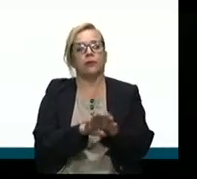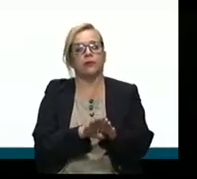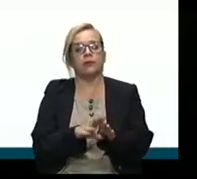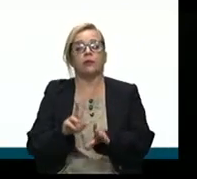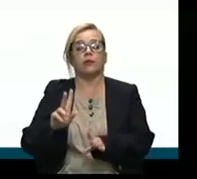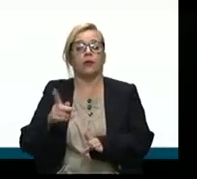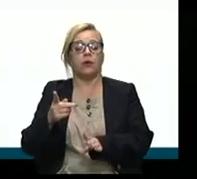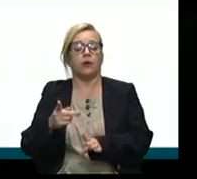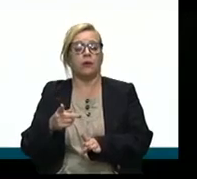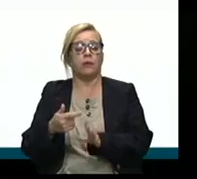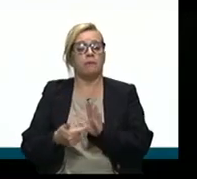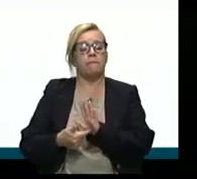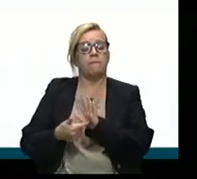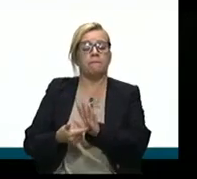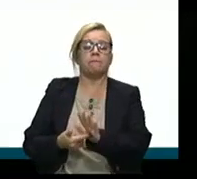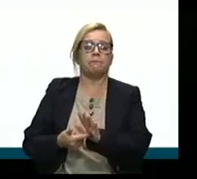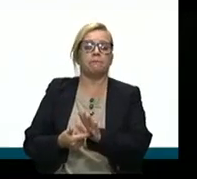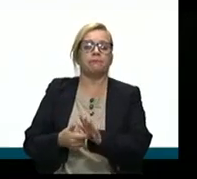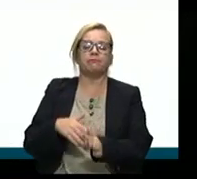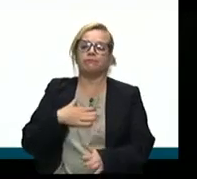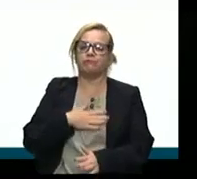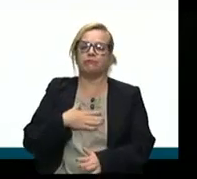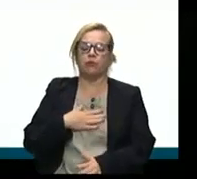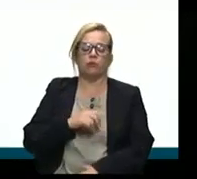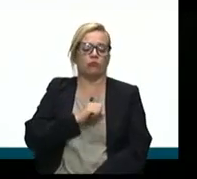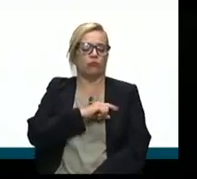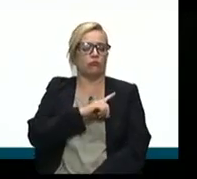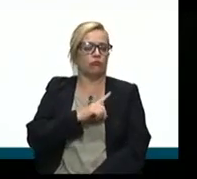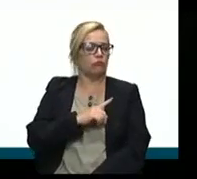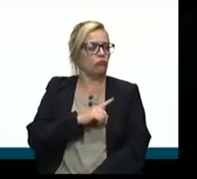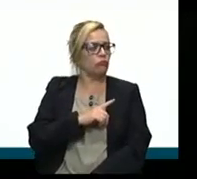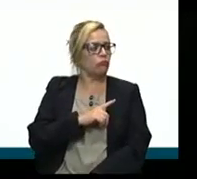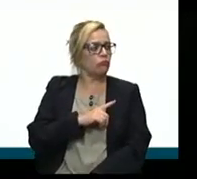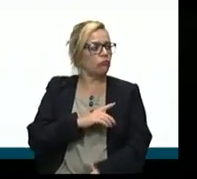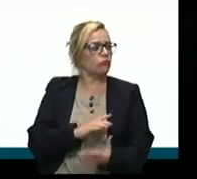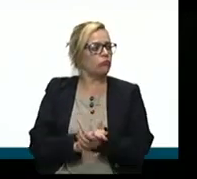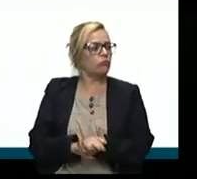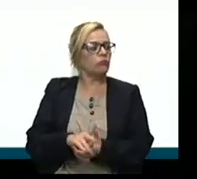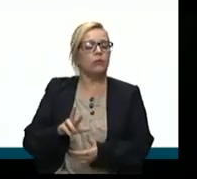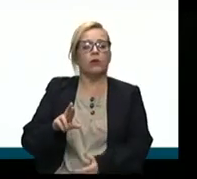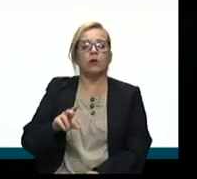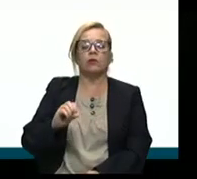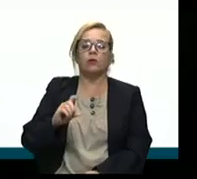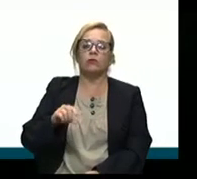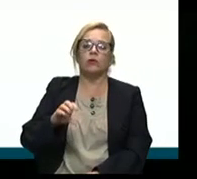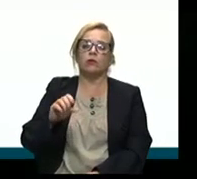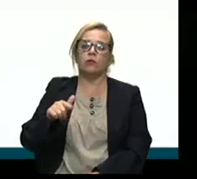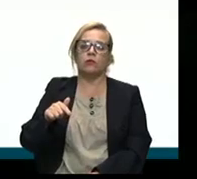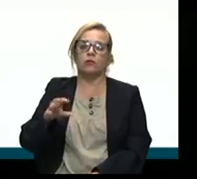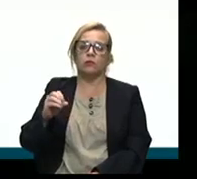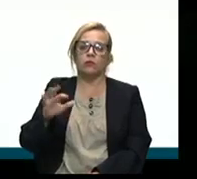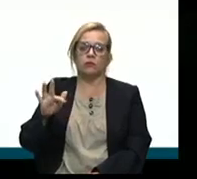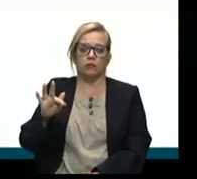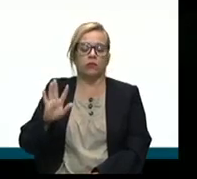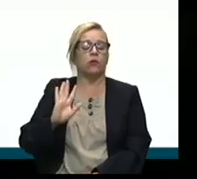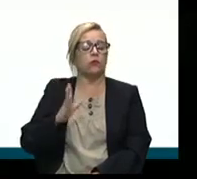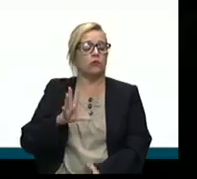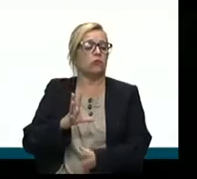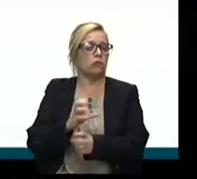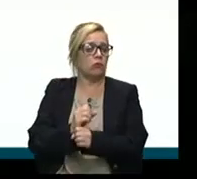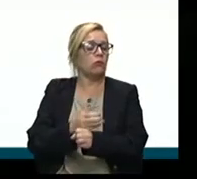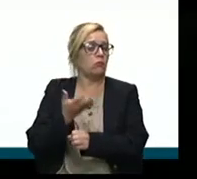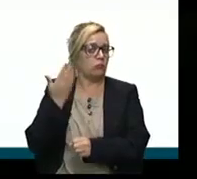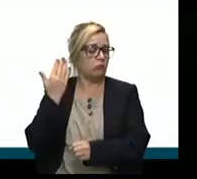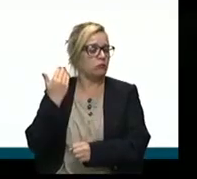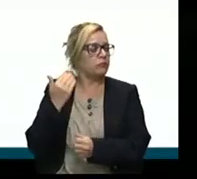H, satisfação em relação à remuneração, é R igual a 0,707. Nós já calculamos